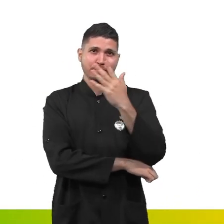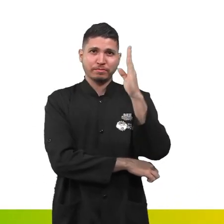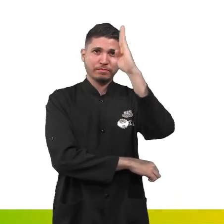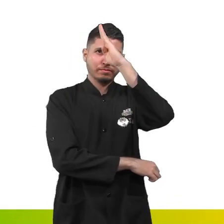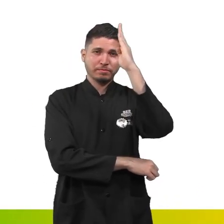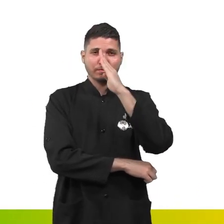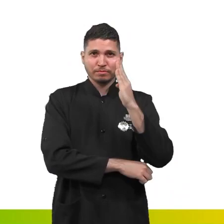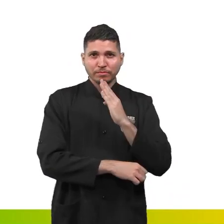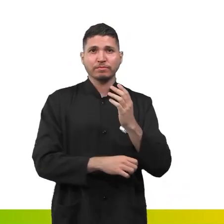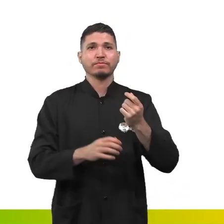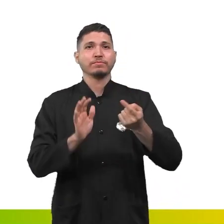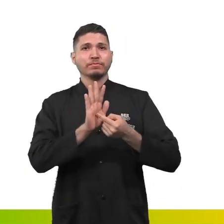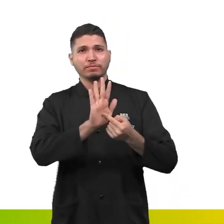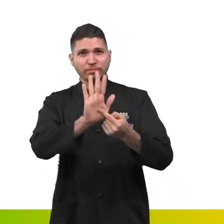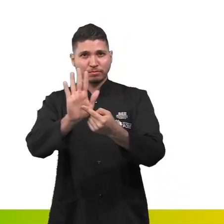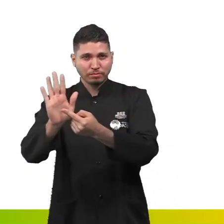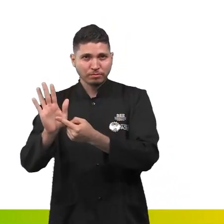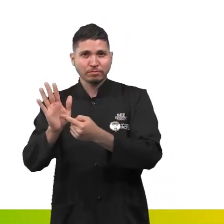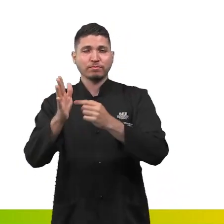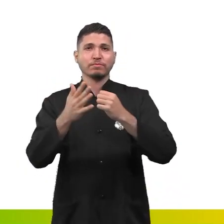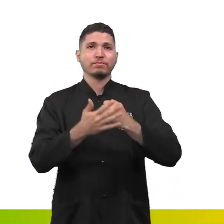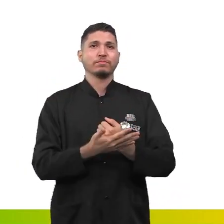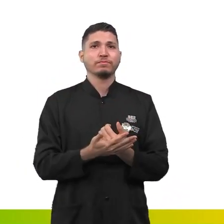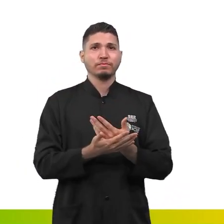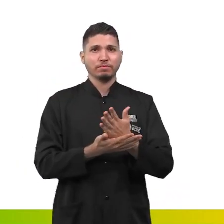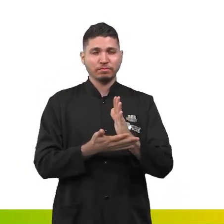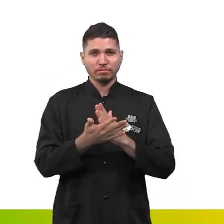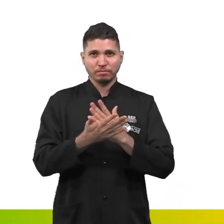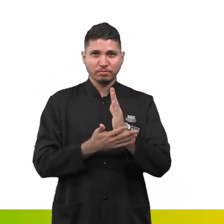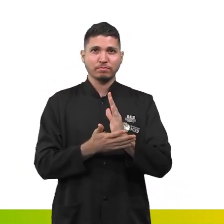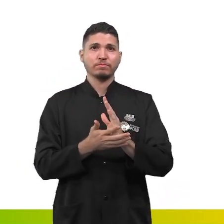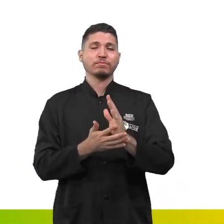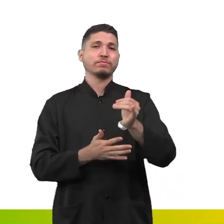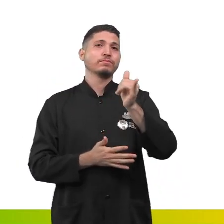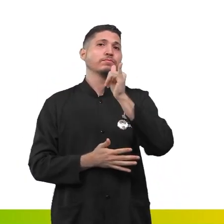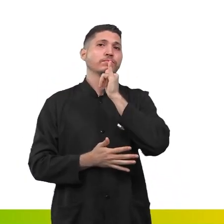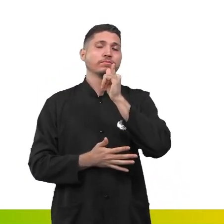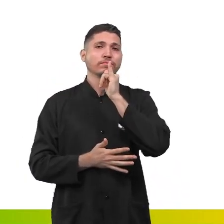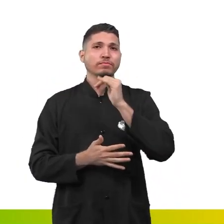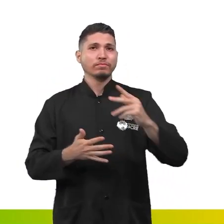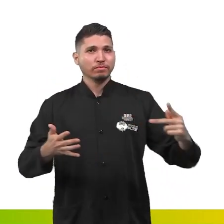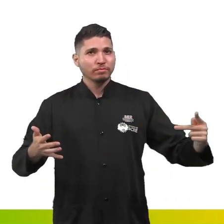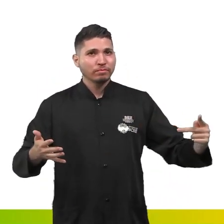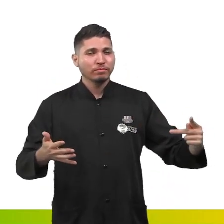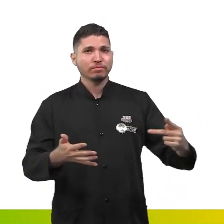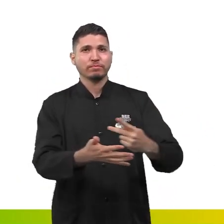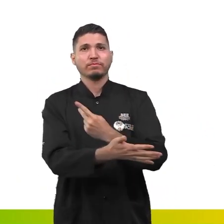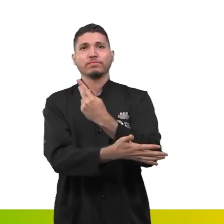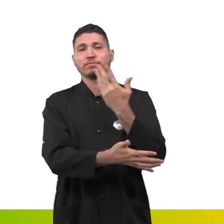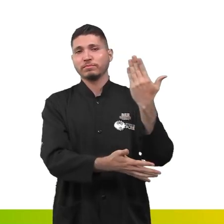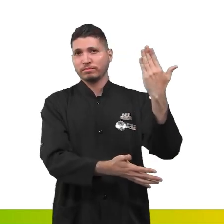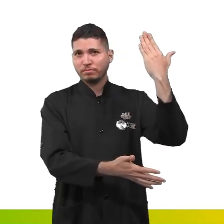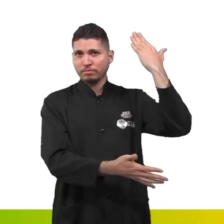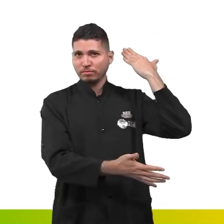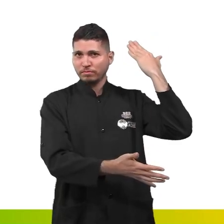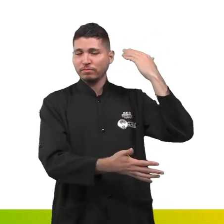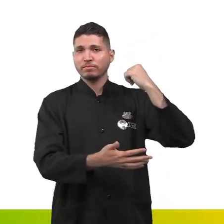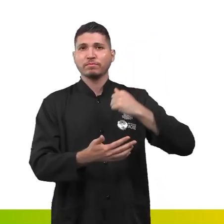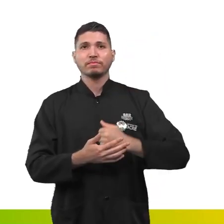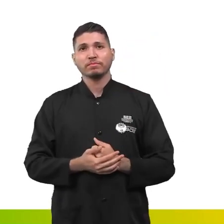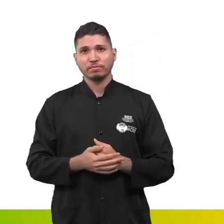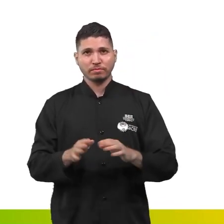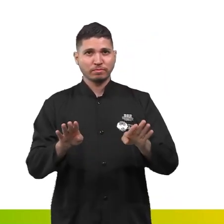não é? Dentre as principais tragédias ambientais que ocorreram e que todo ano, no caso